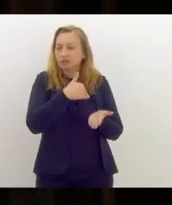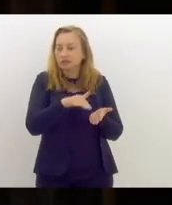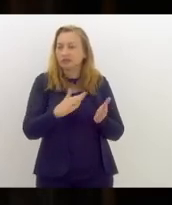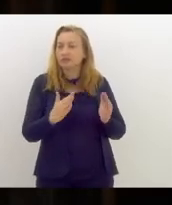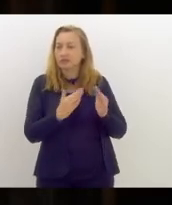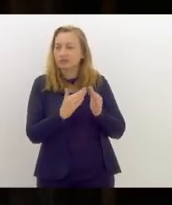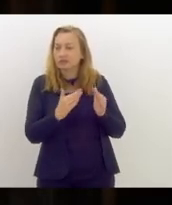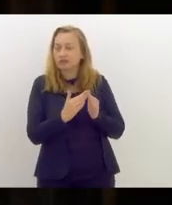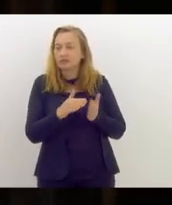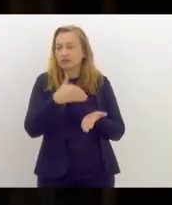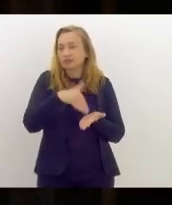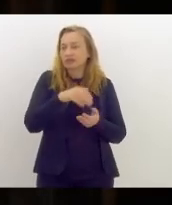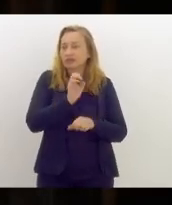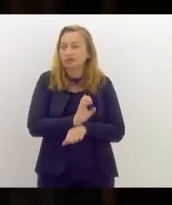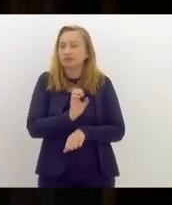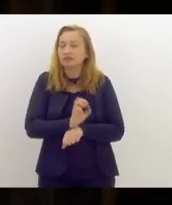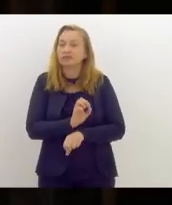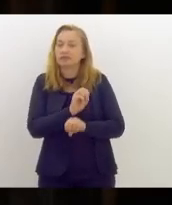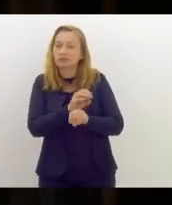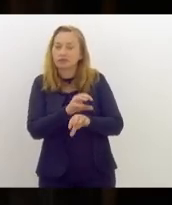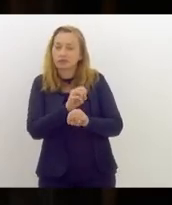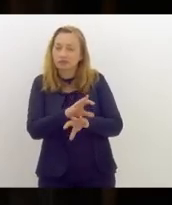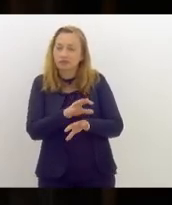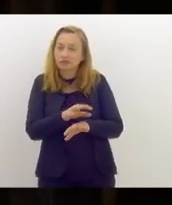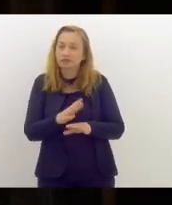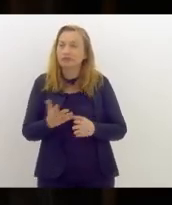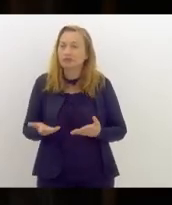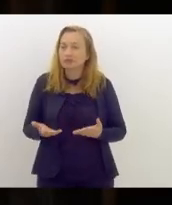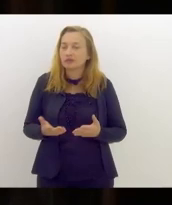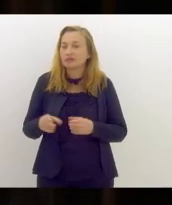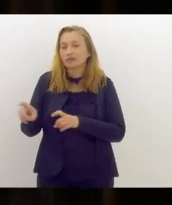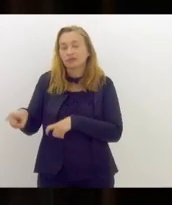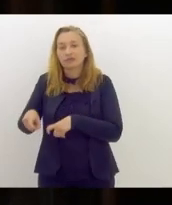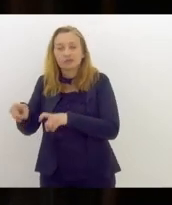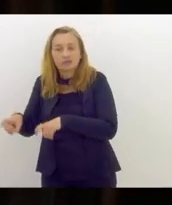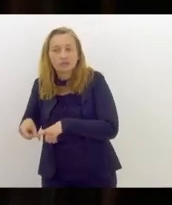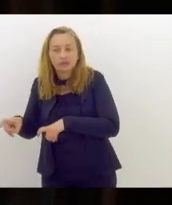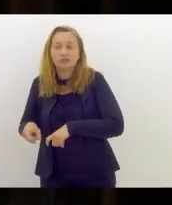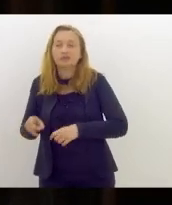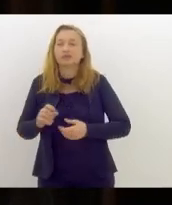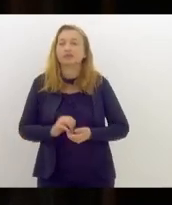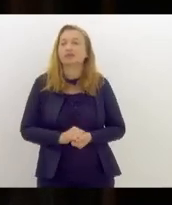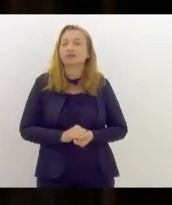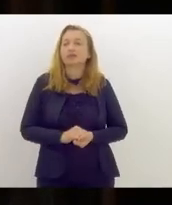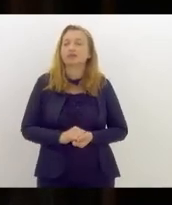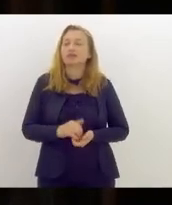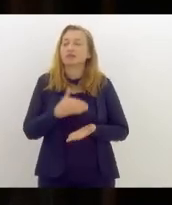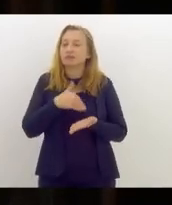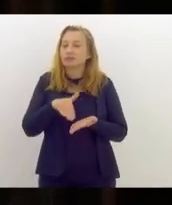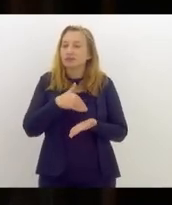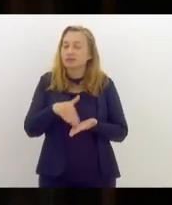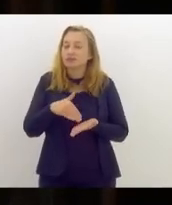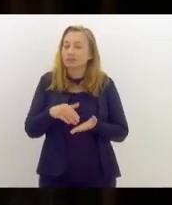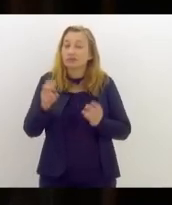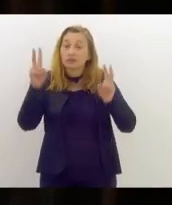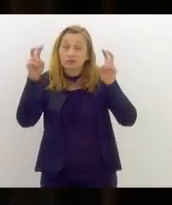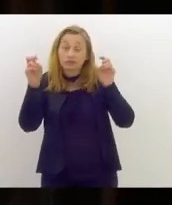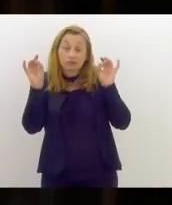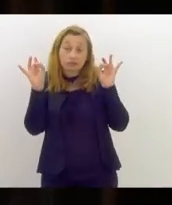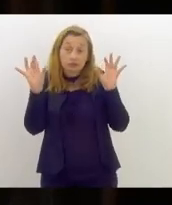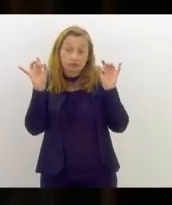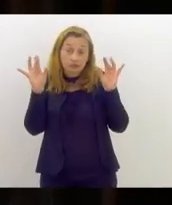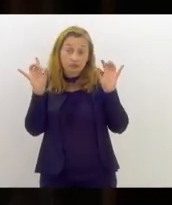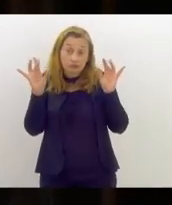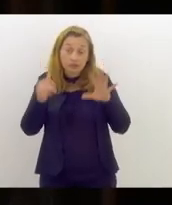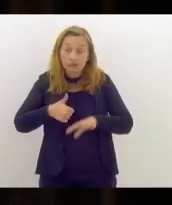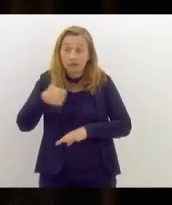fui secretário Estadual de Educação de Educação de agricultura eu fui secretaria de assuntos especiais